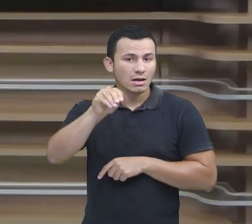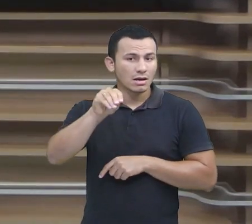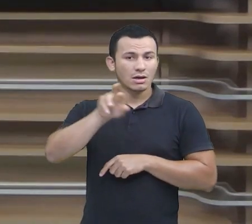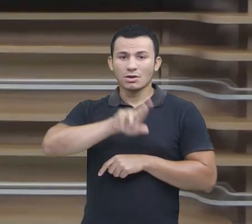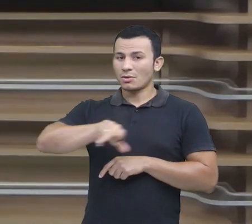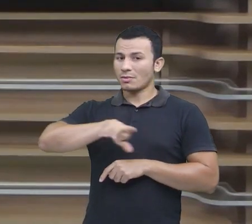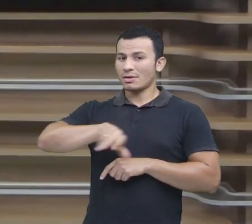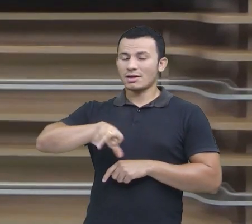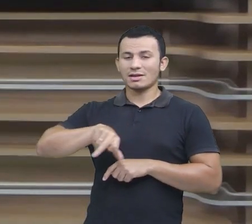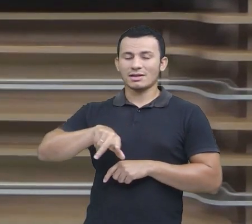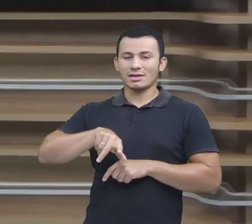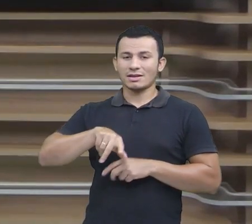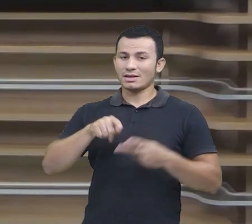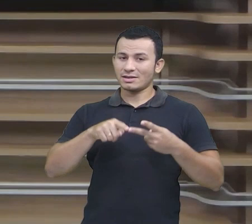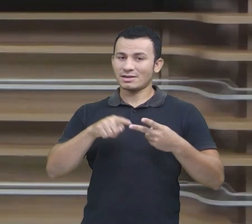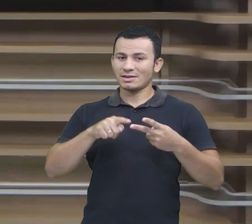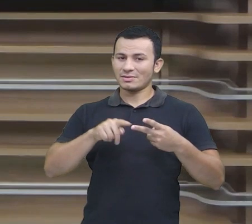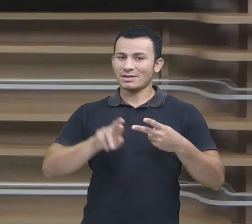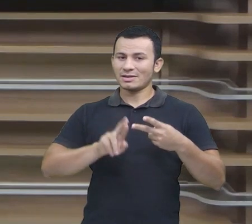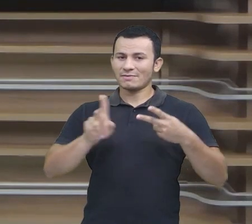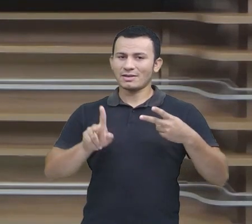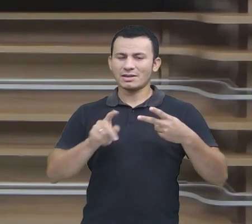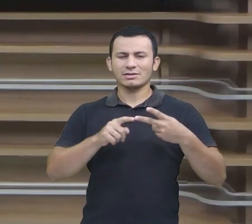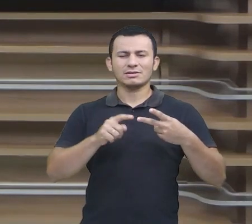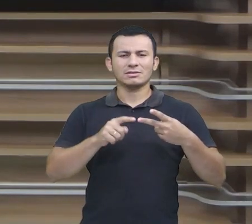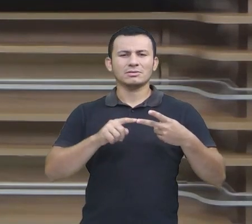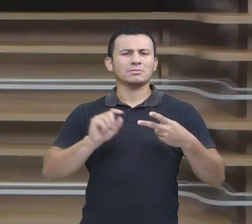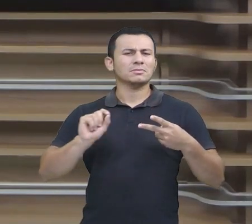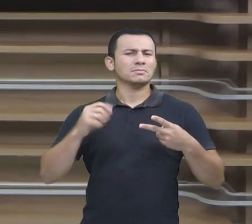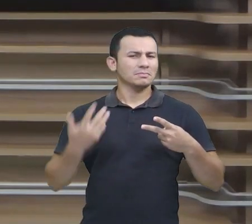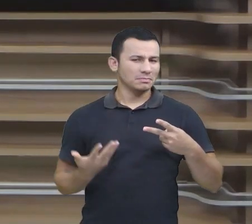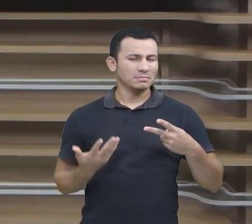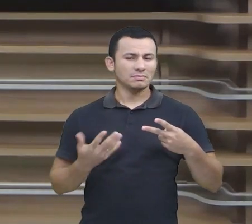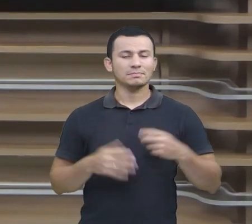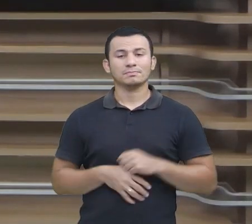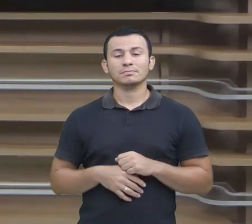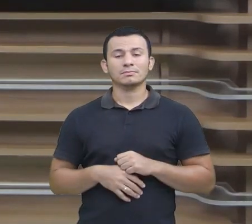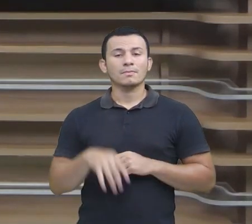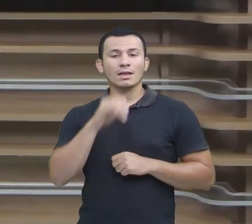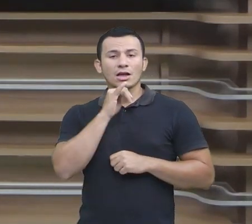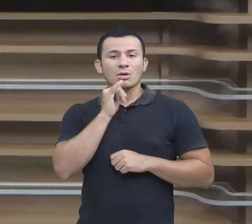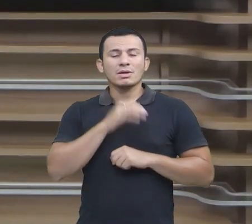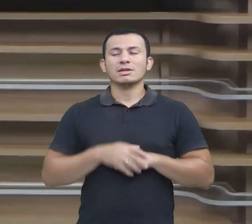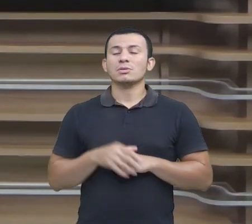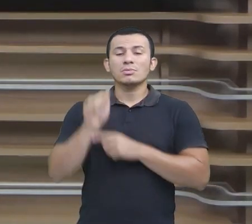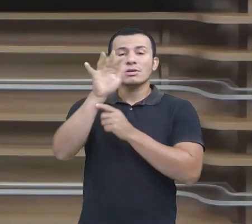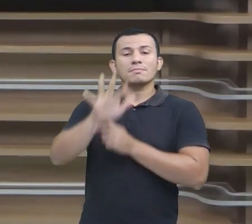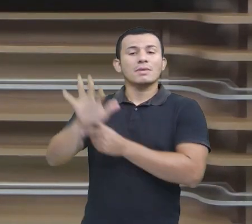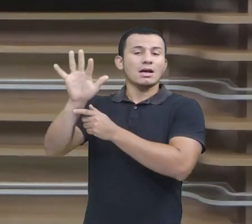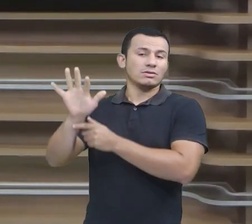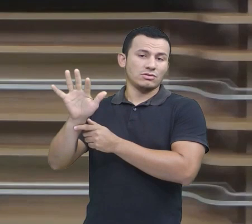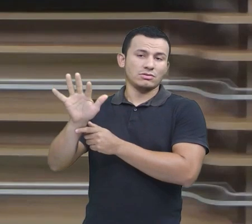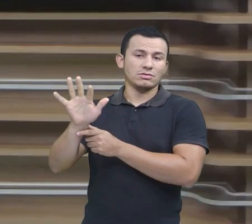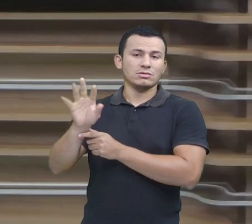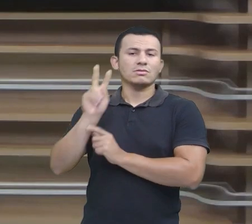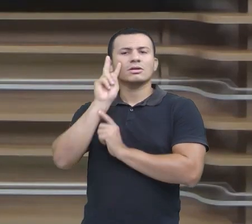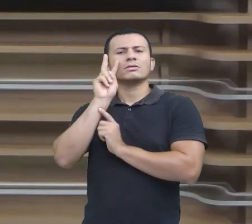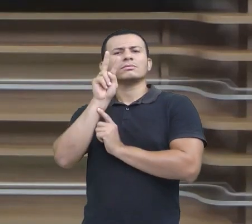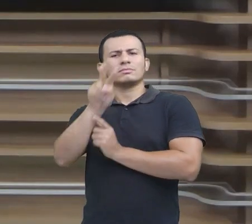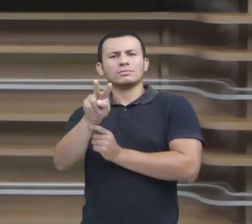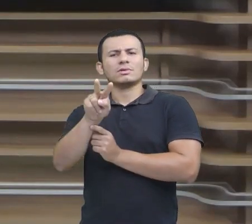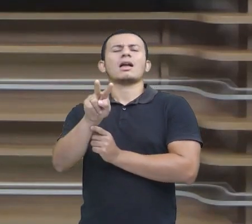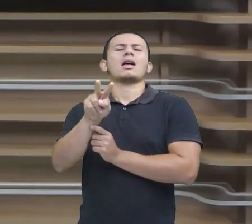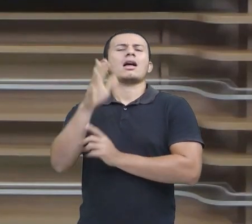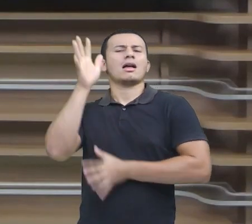que é a linguagem não verbal. O que é a linguagem não verbal? Quando vocês olham alguma imagem, por exemplo, e vocês sabem